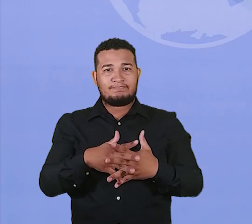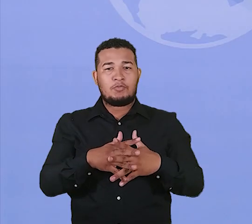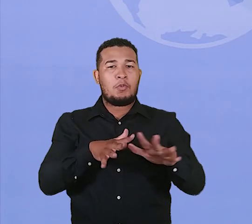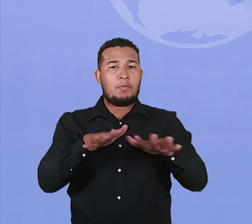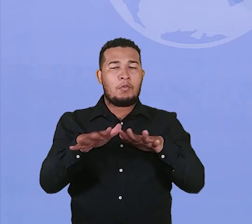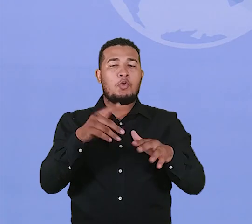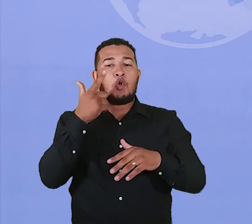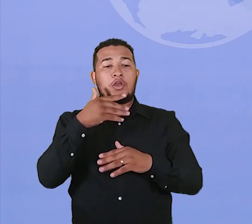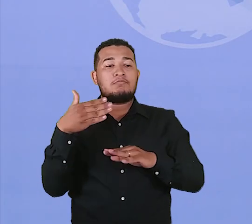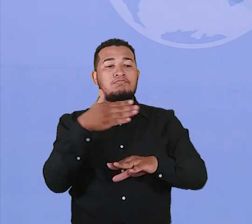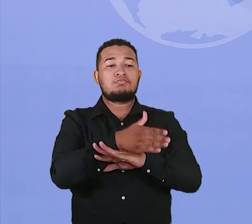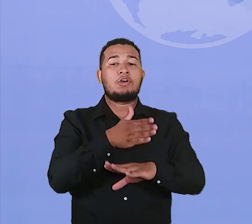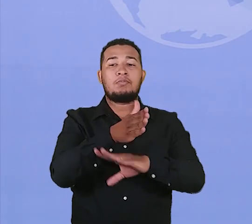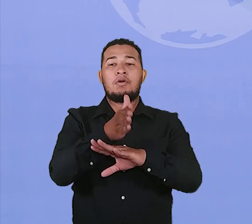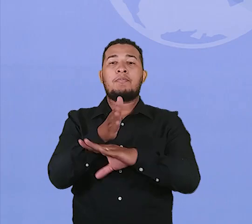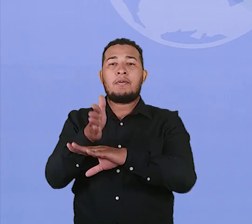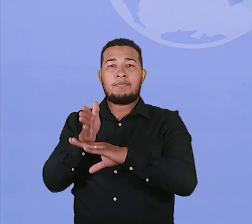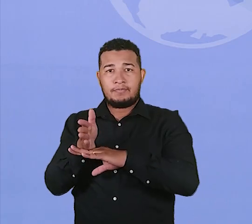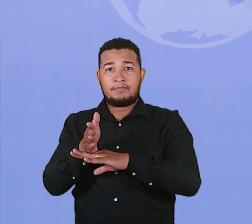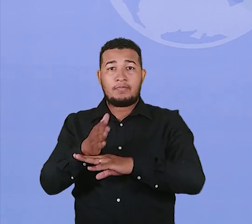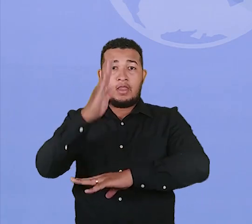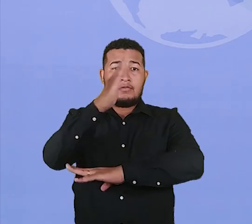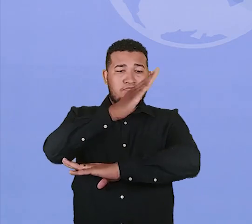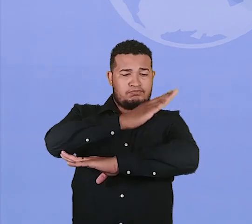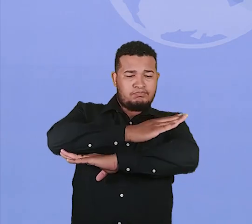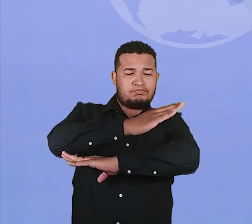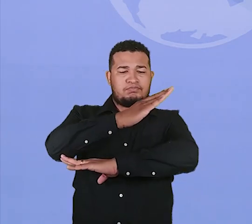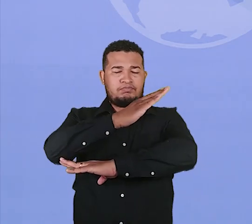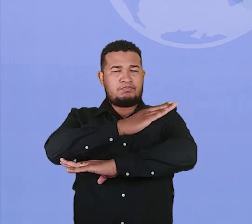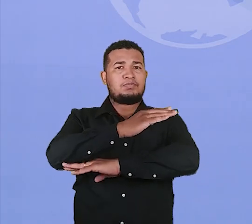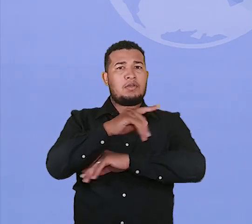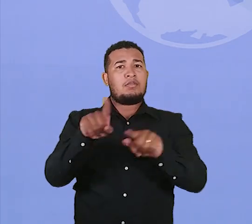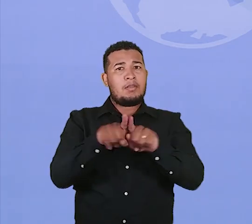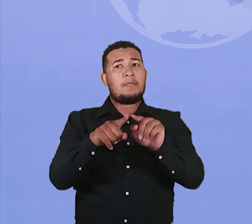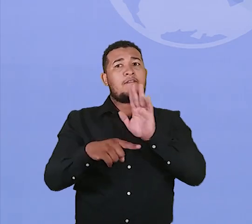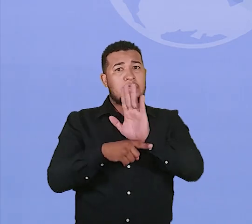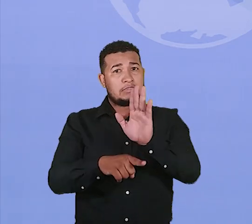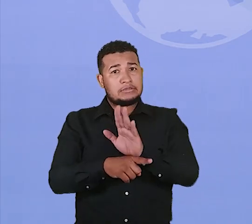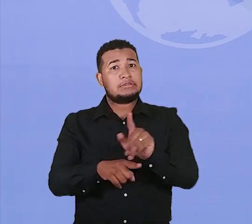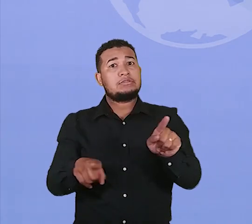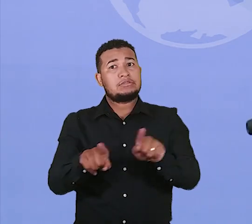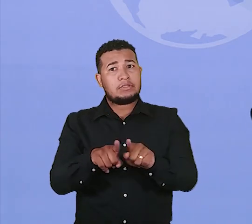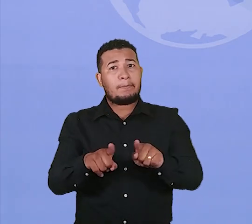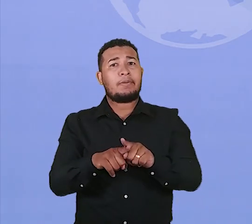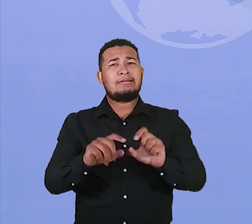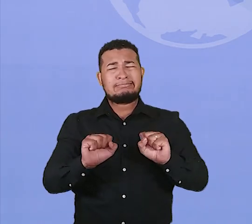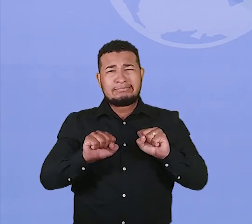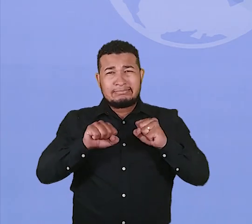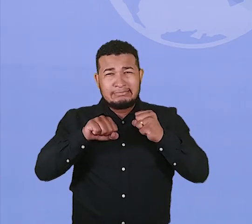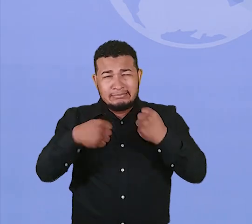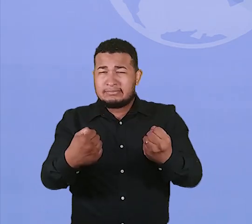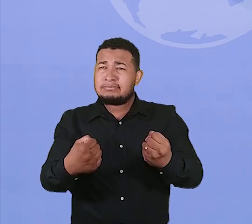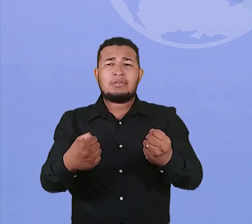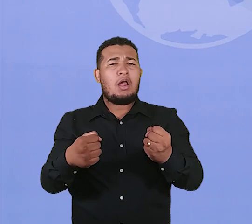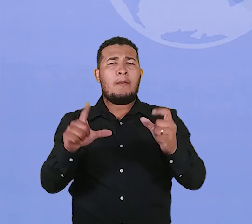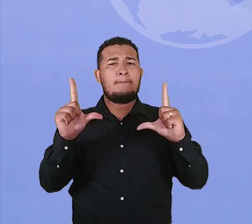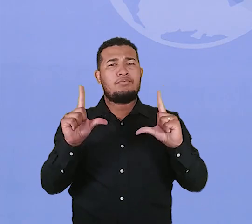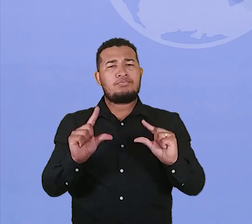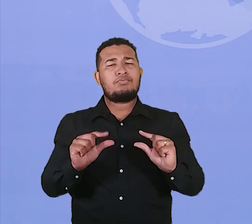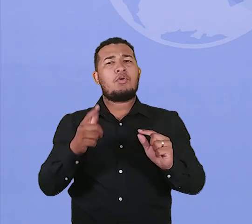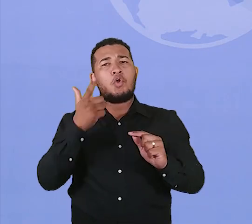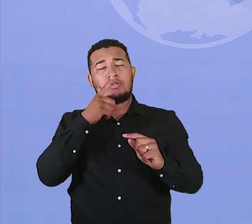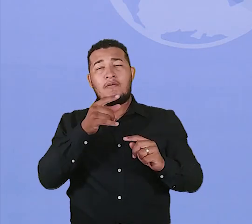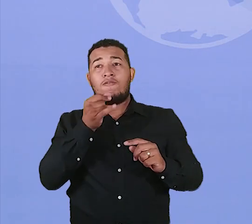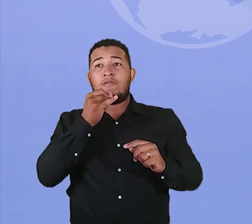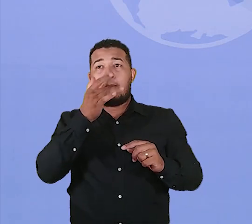tá então é as o plano inclinado ele facilita e reduz muito o trabalho às